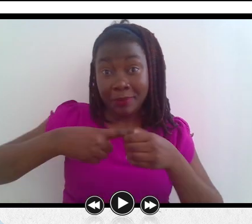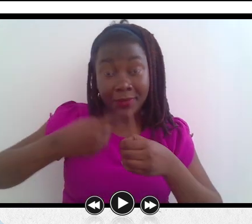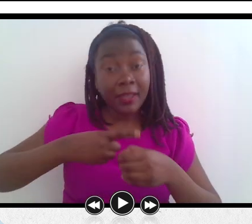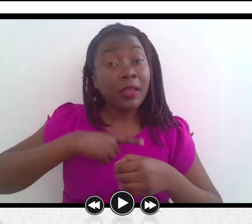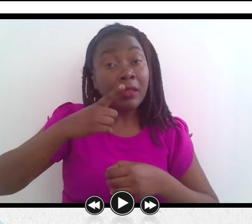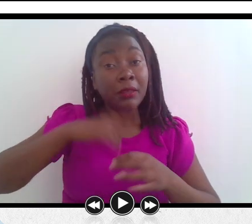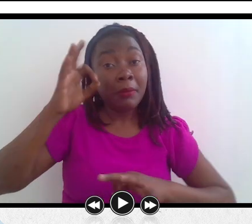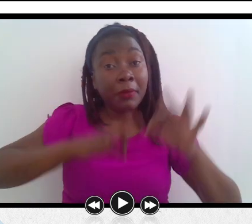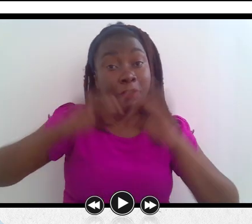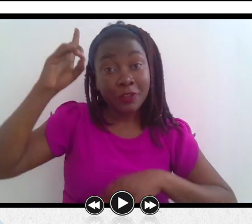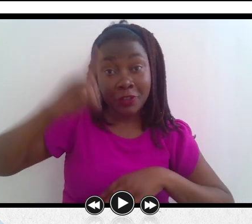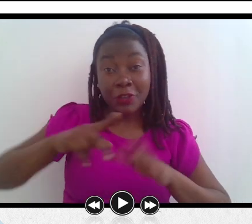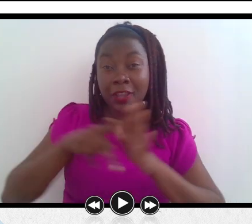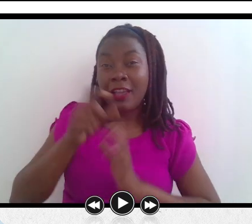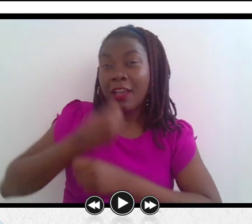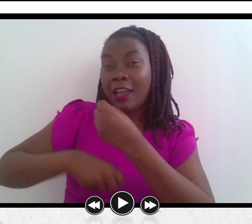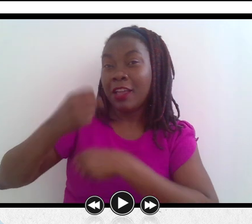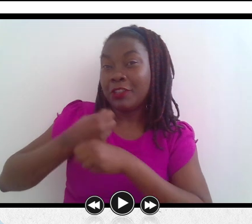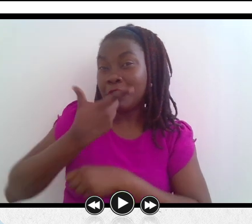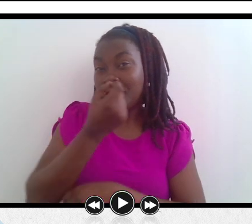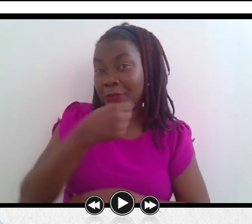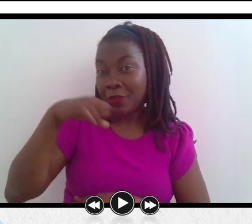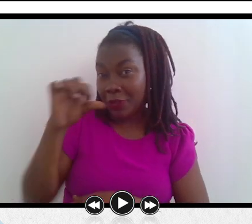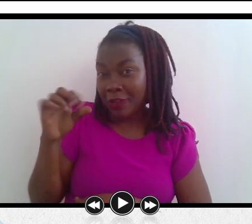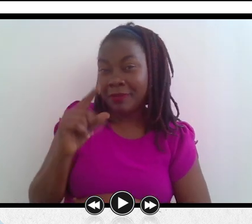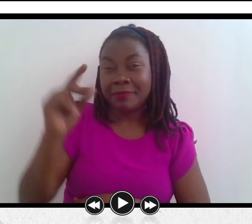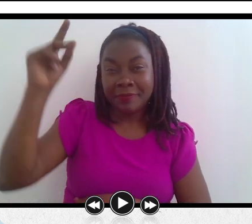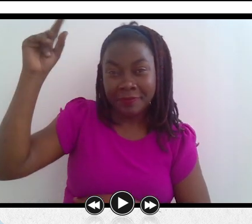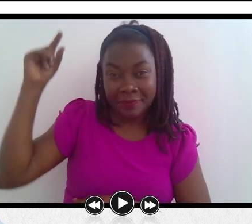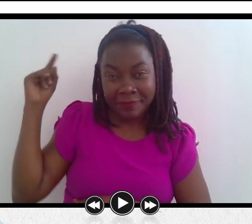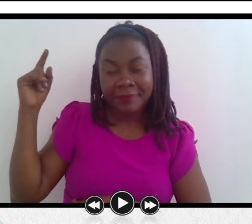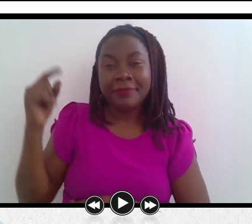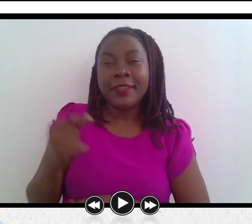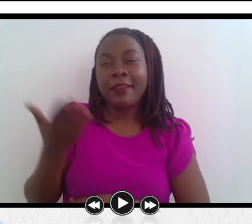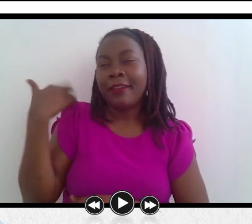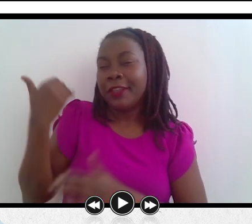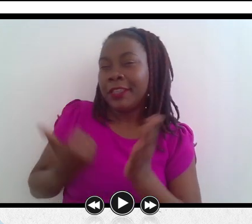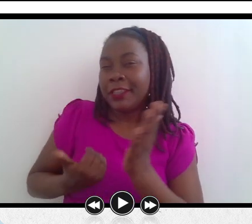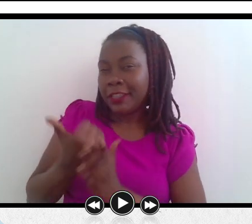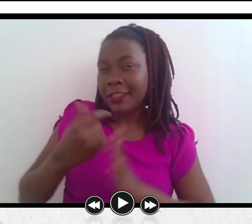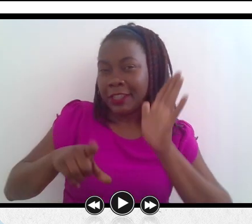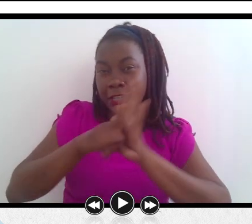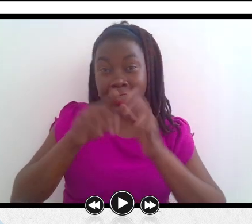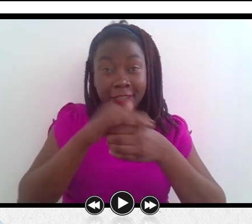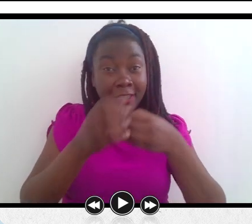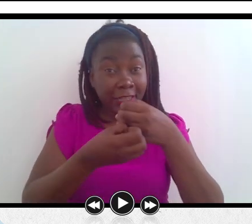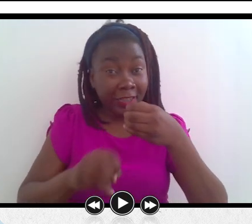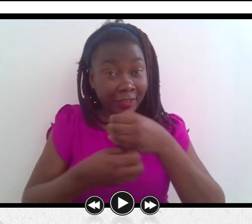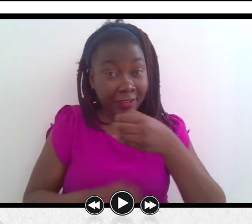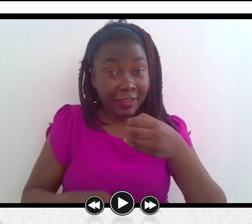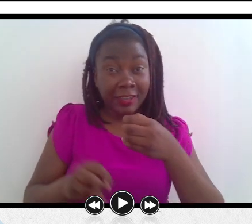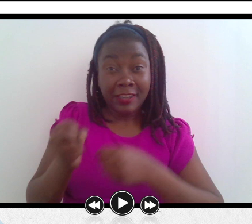No caso de Porto Alegre, em especial, ela é uma das poucas cidades, né, como eu havia dito, são poucas cidades que têm plano